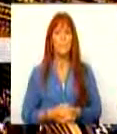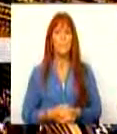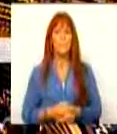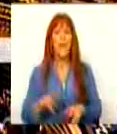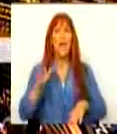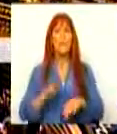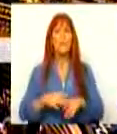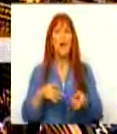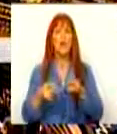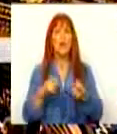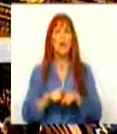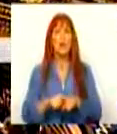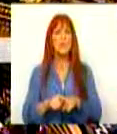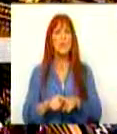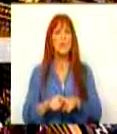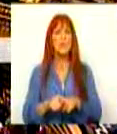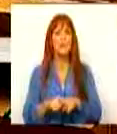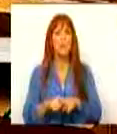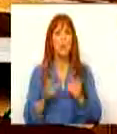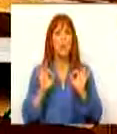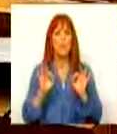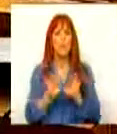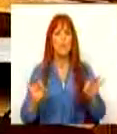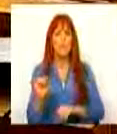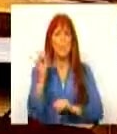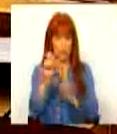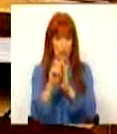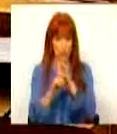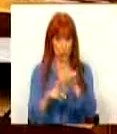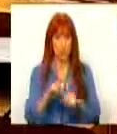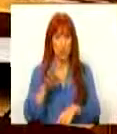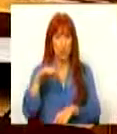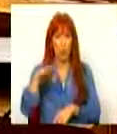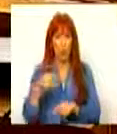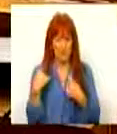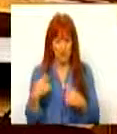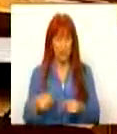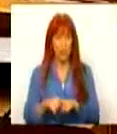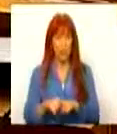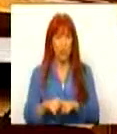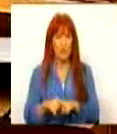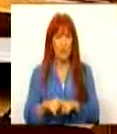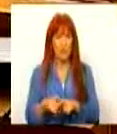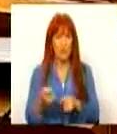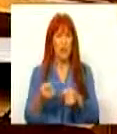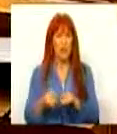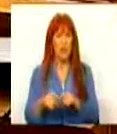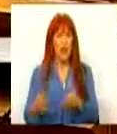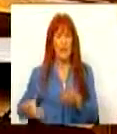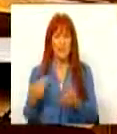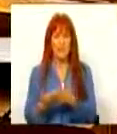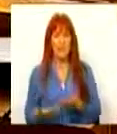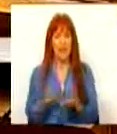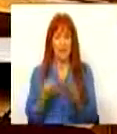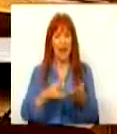Sobre a questão do estatuto de cuidador informal, o Partido Socialista tem esse assunto na agenda, vai apresentar uma